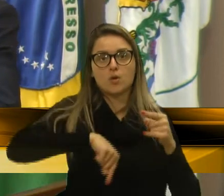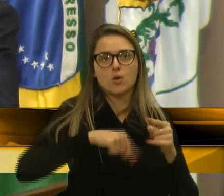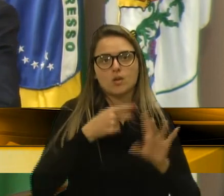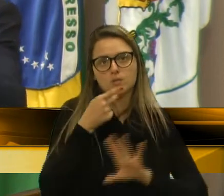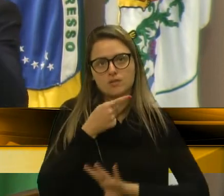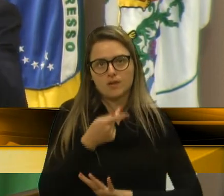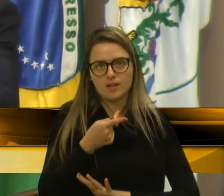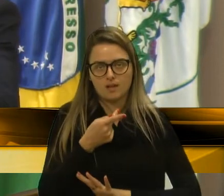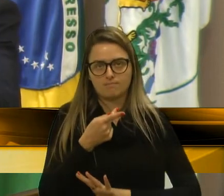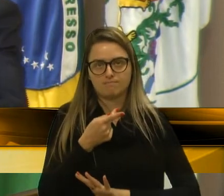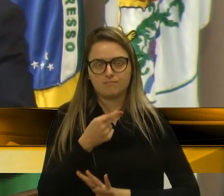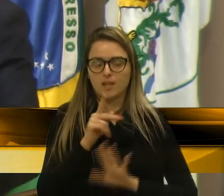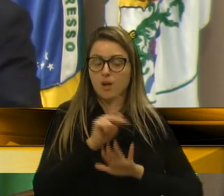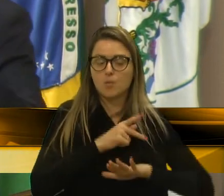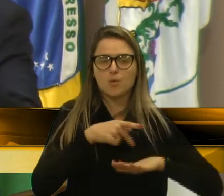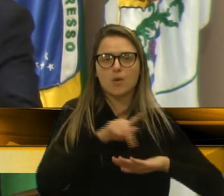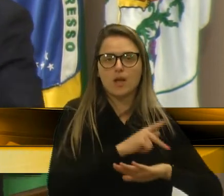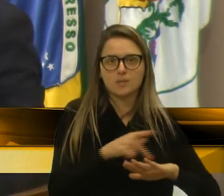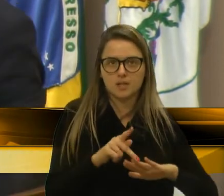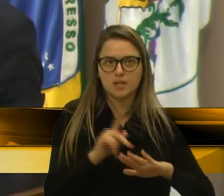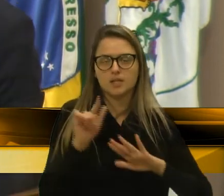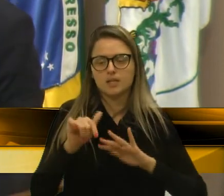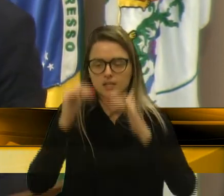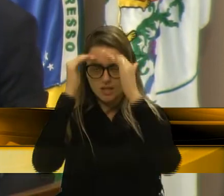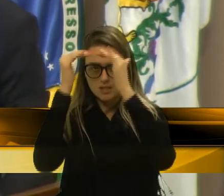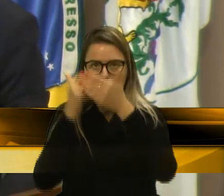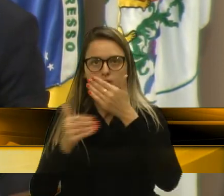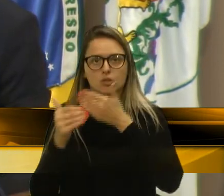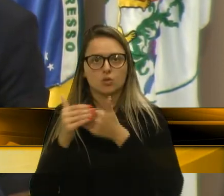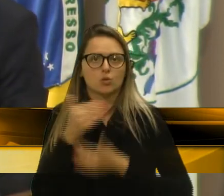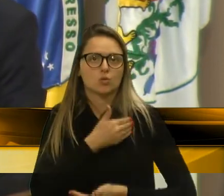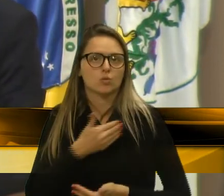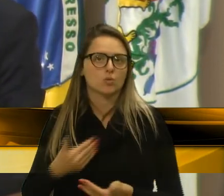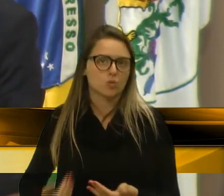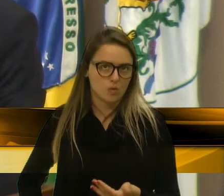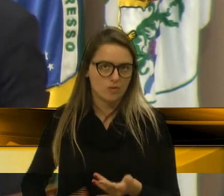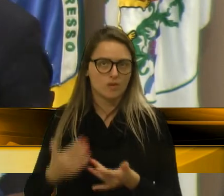governo para que sirva de exemplo e que respeite a comunidade o qual ele foi eleito